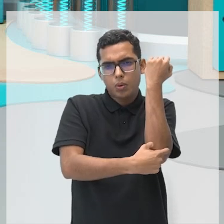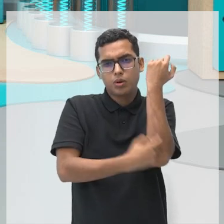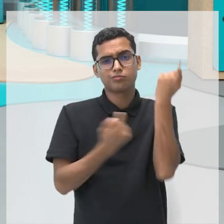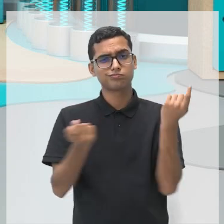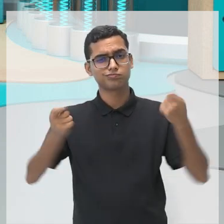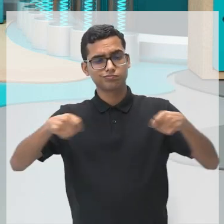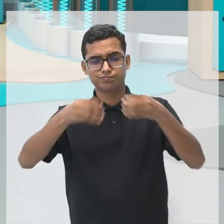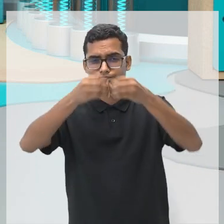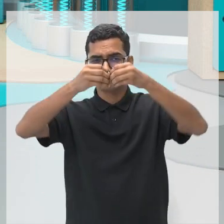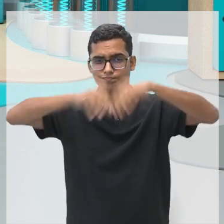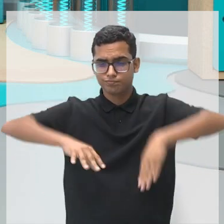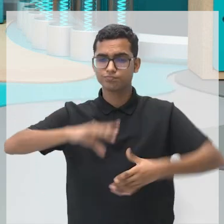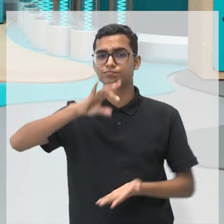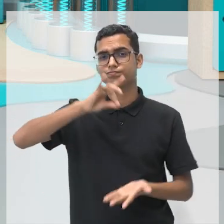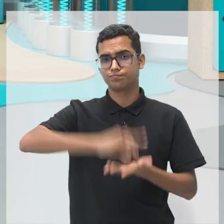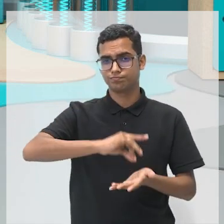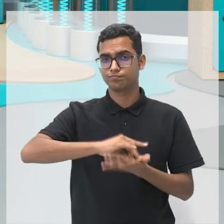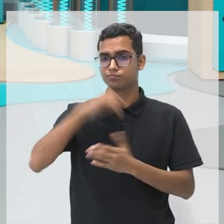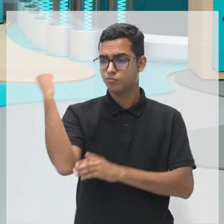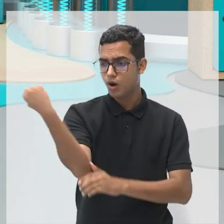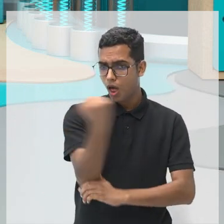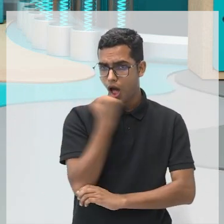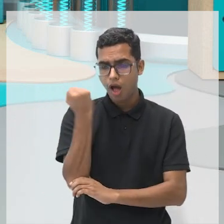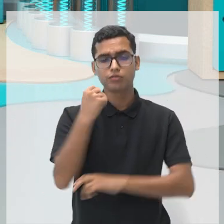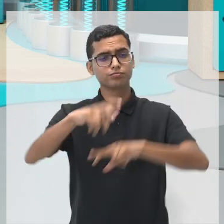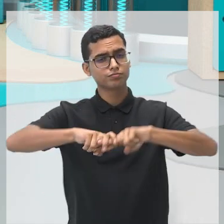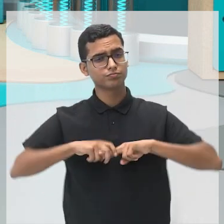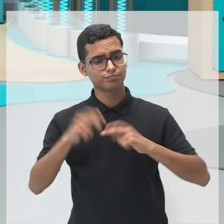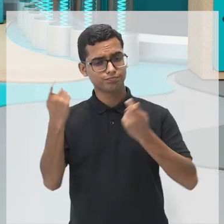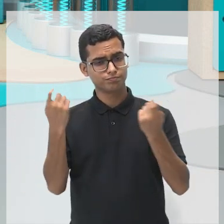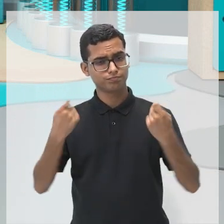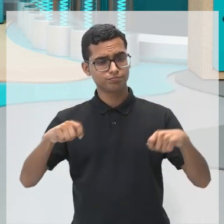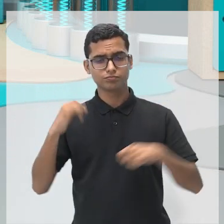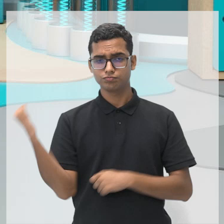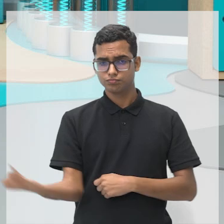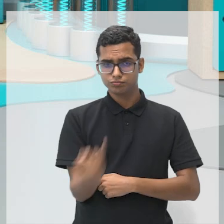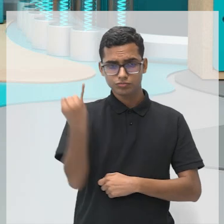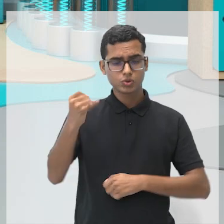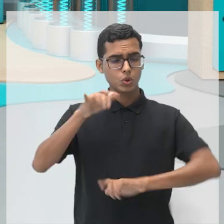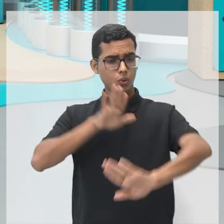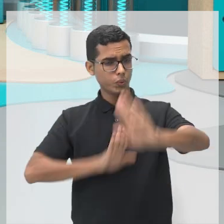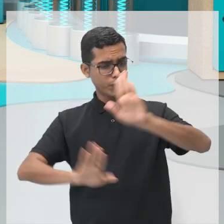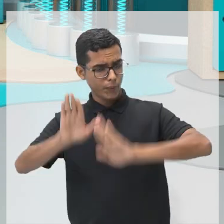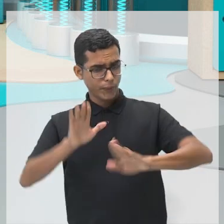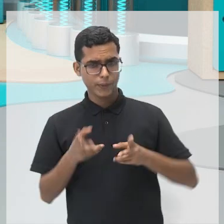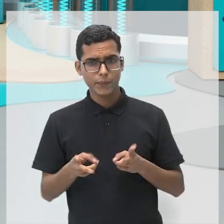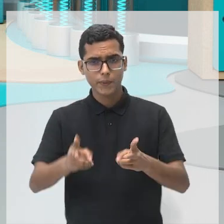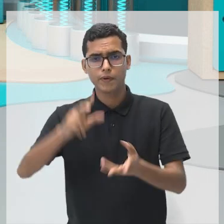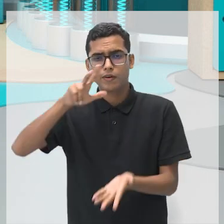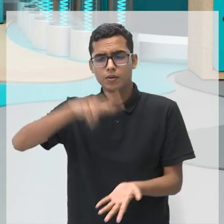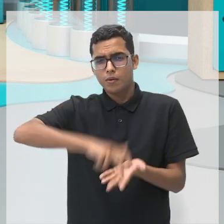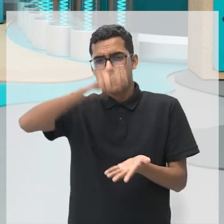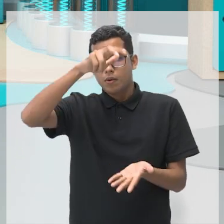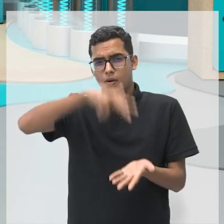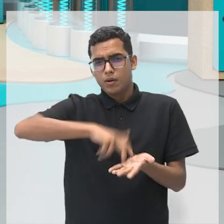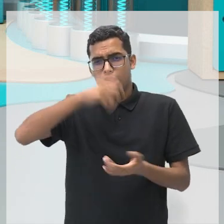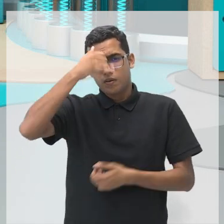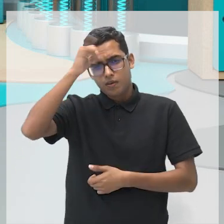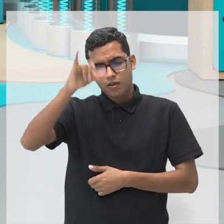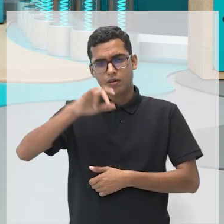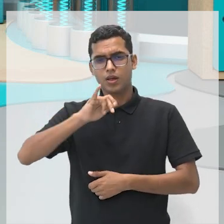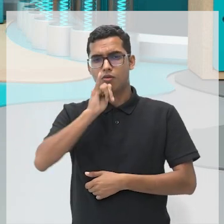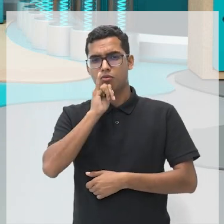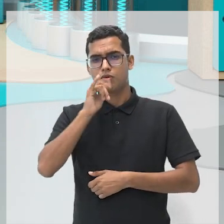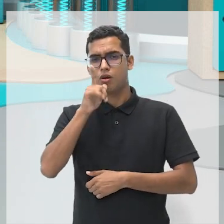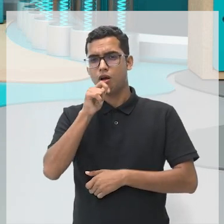danos irreversíveis. Então, por isso que é importante a gente tomar cuidado, evitar, de repente, pular no